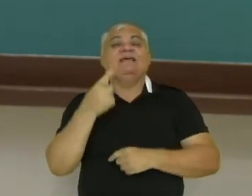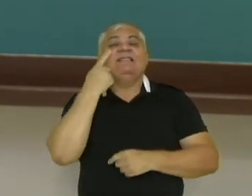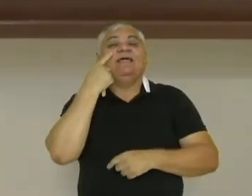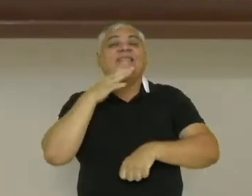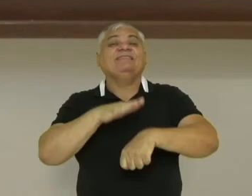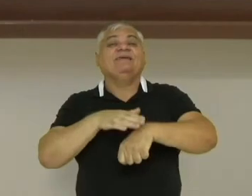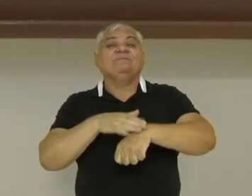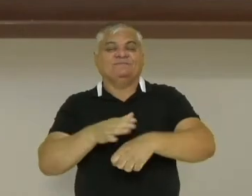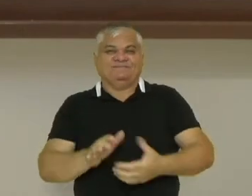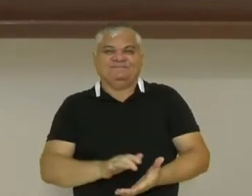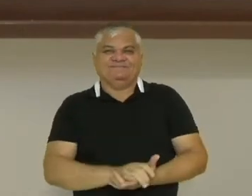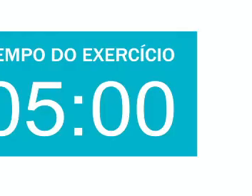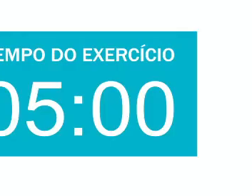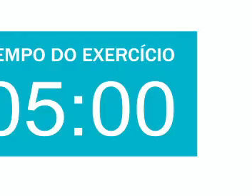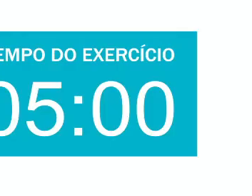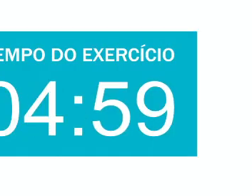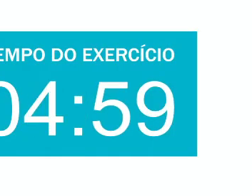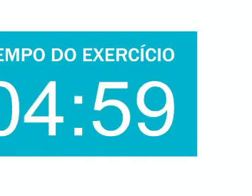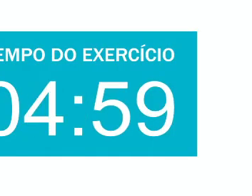para vocês!